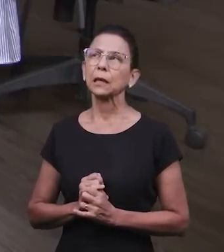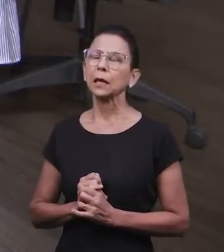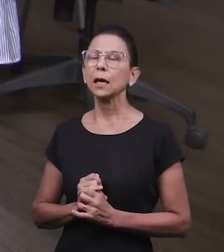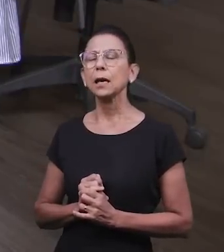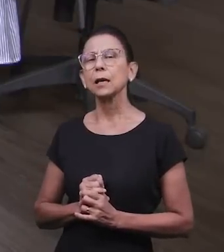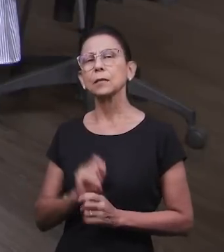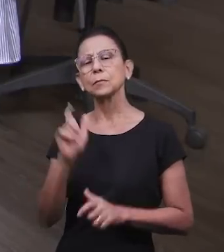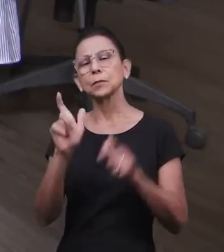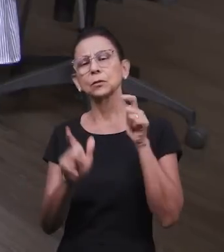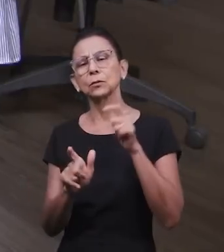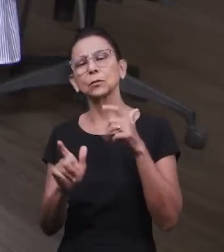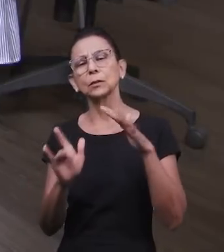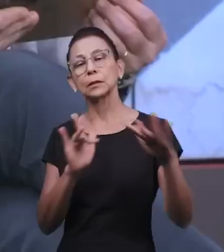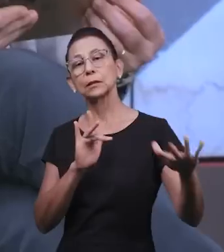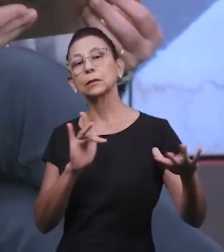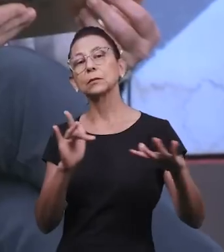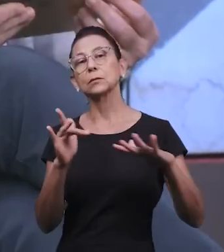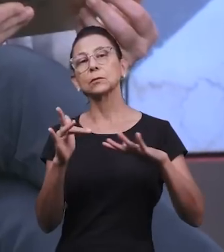redes sociais,